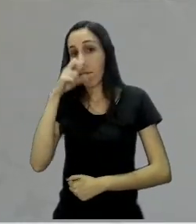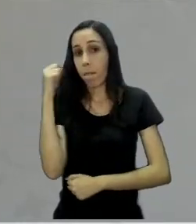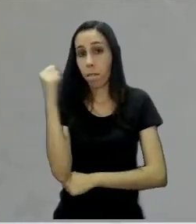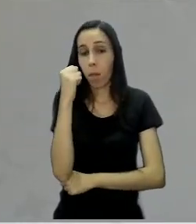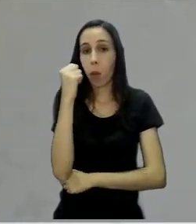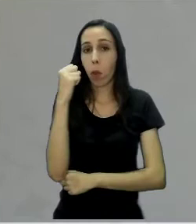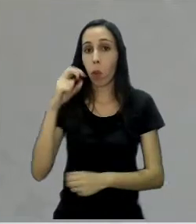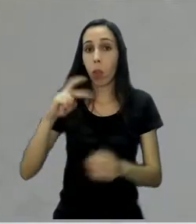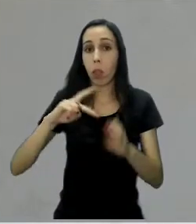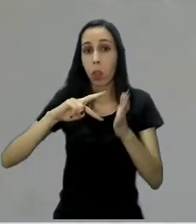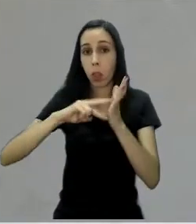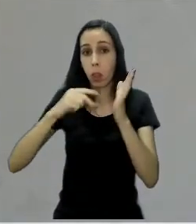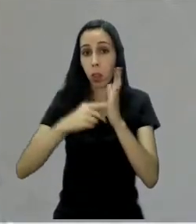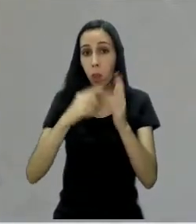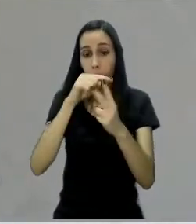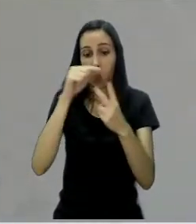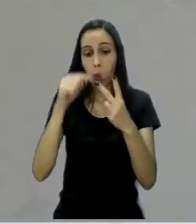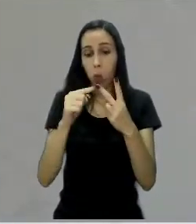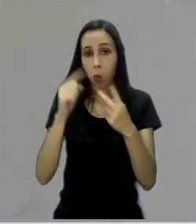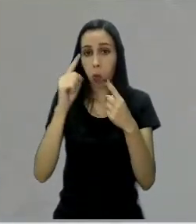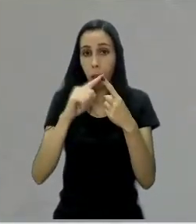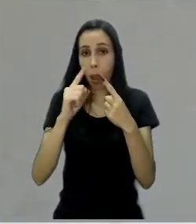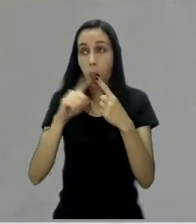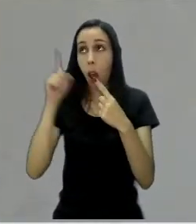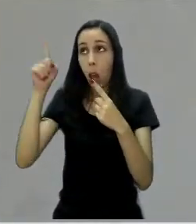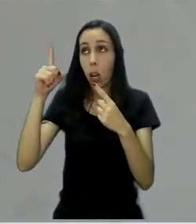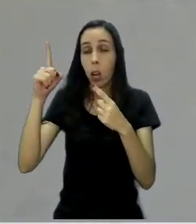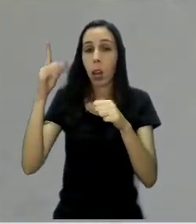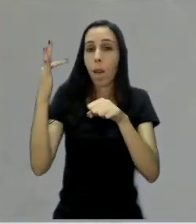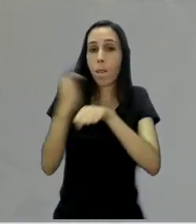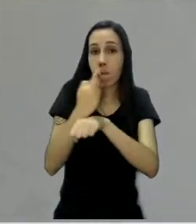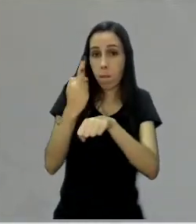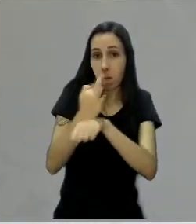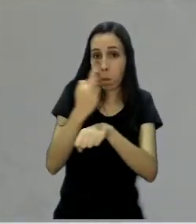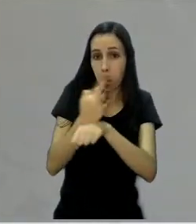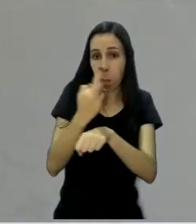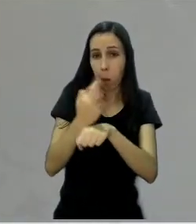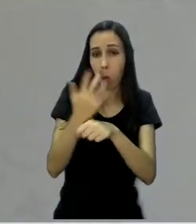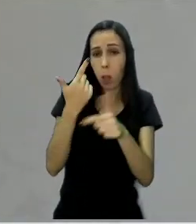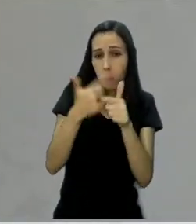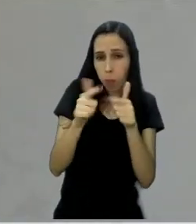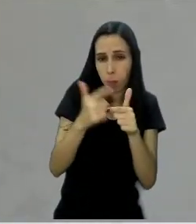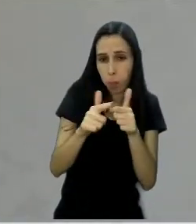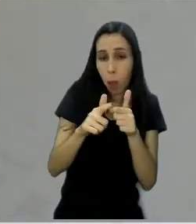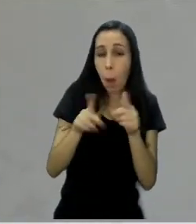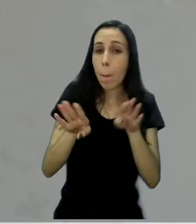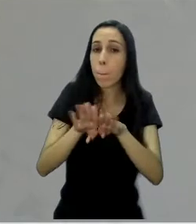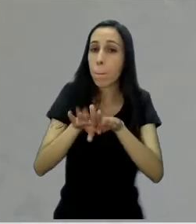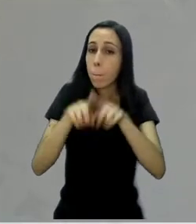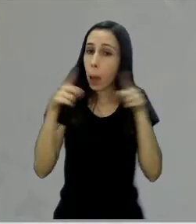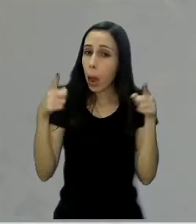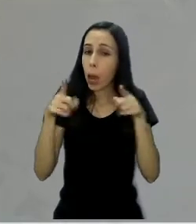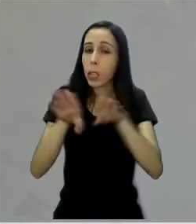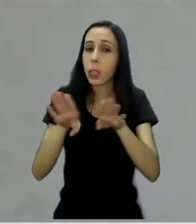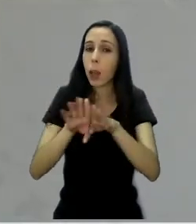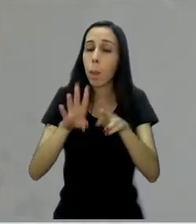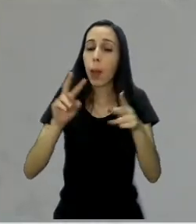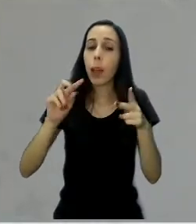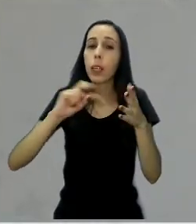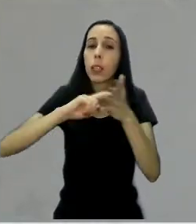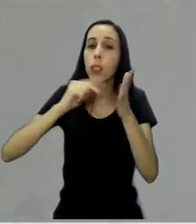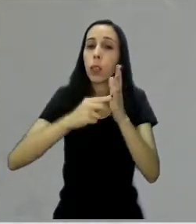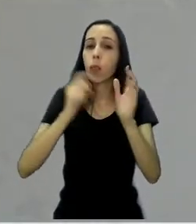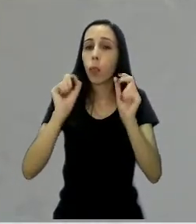sentidos. Significa, é a fortaleza que Deus nos dá para aguentar a tribulação, mas